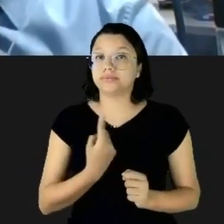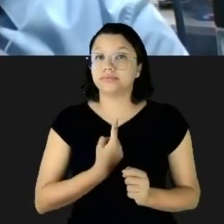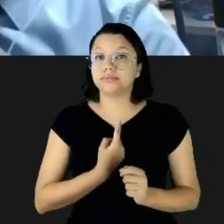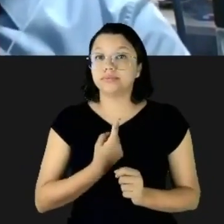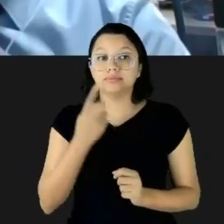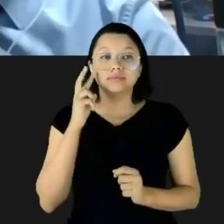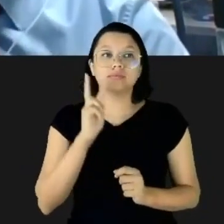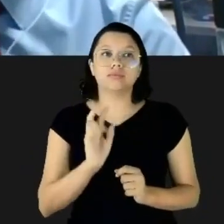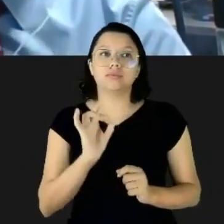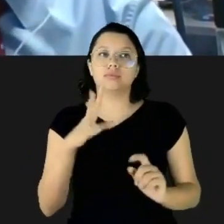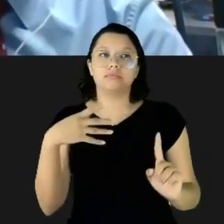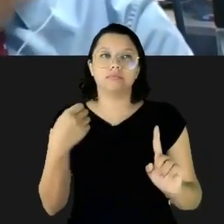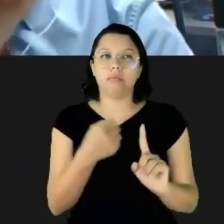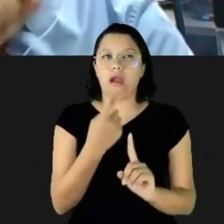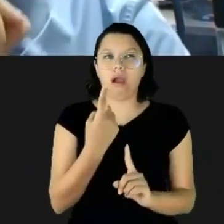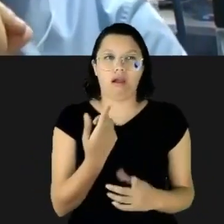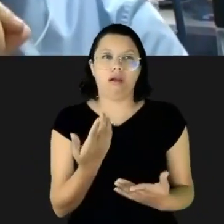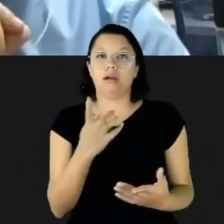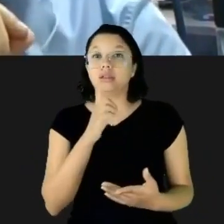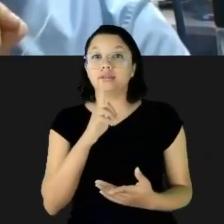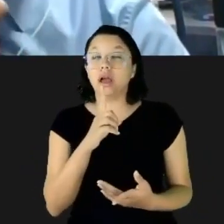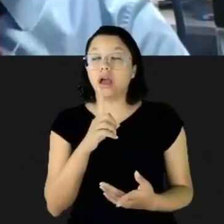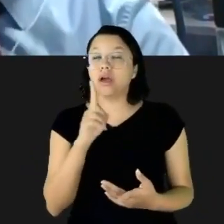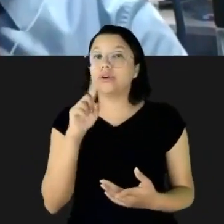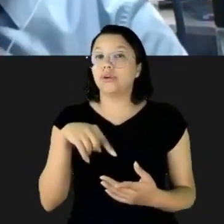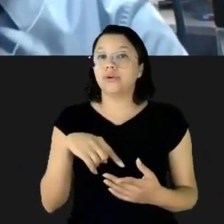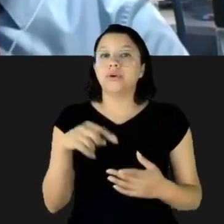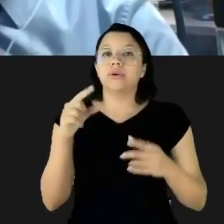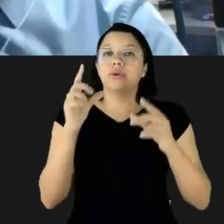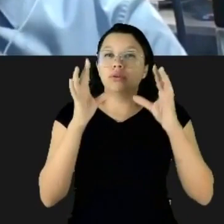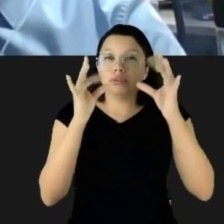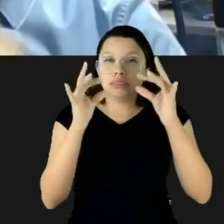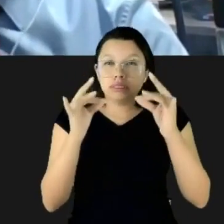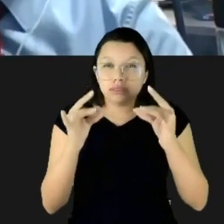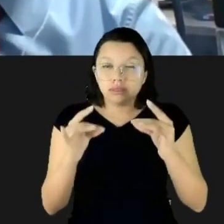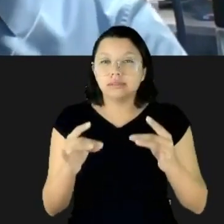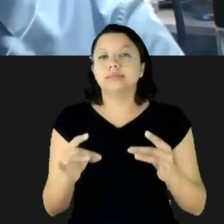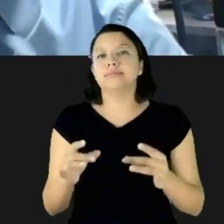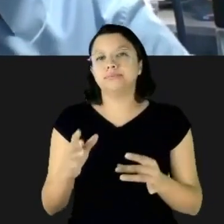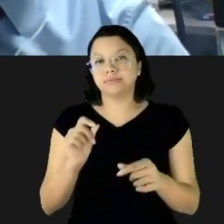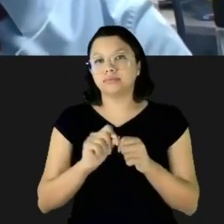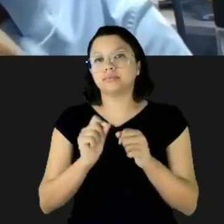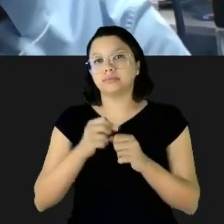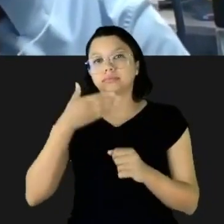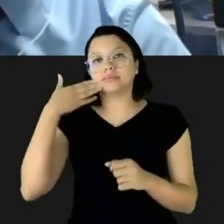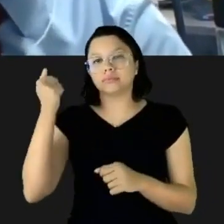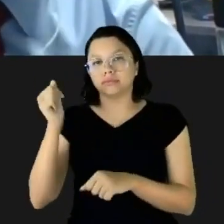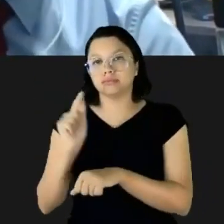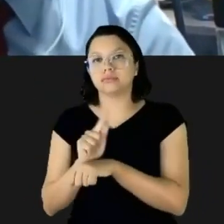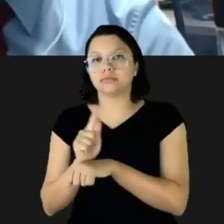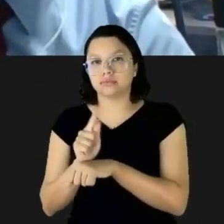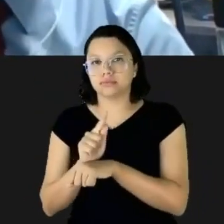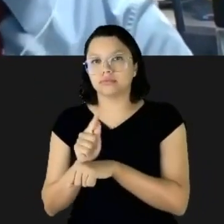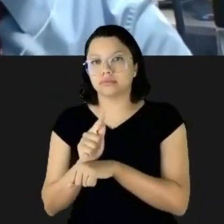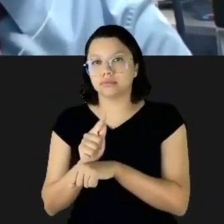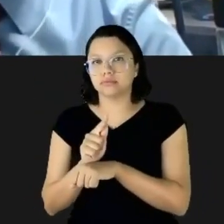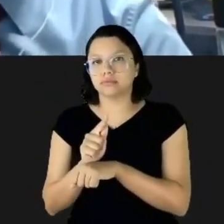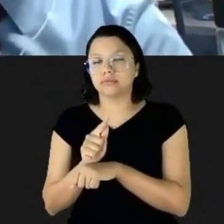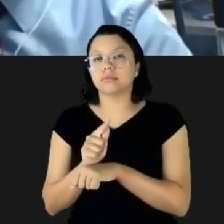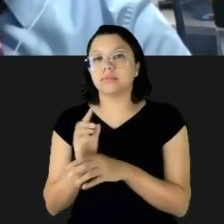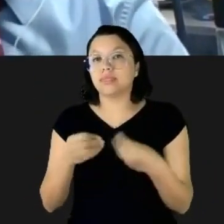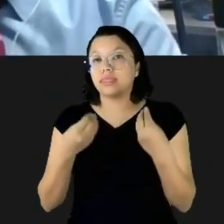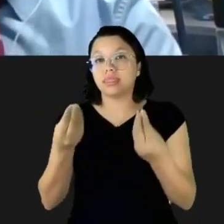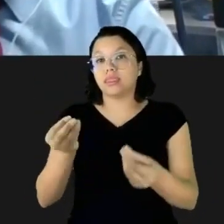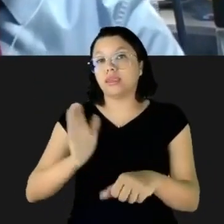impacto, são pequenos detalhes que aprimoram a gestão e dão mais